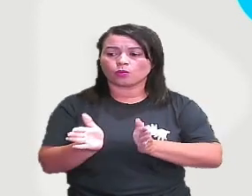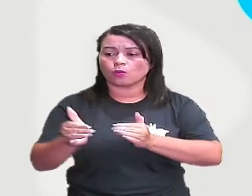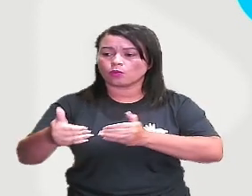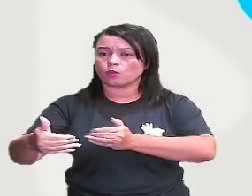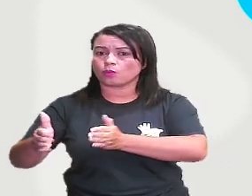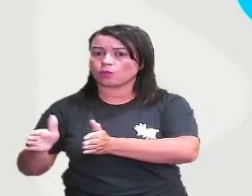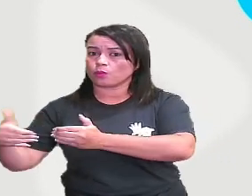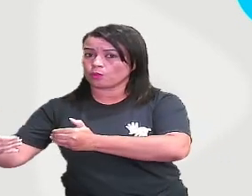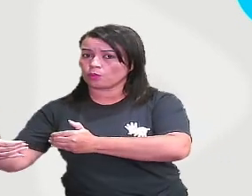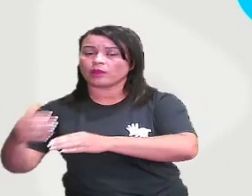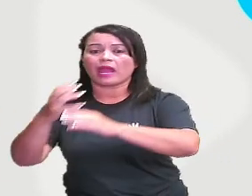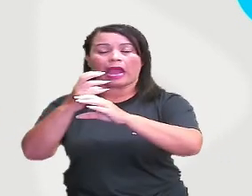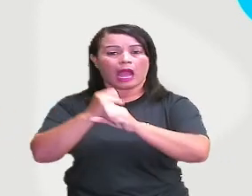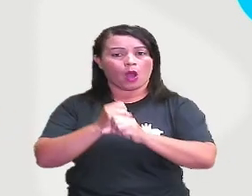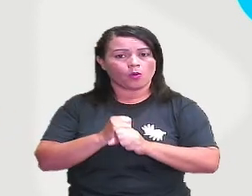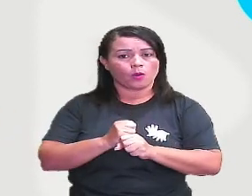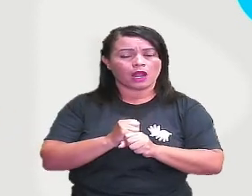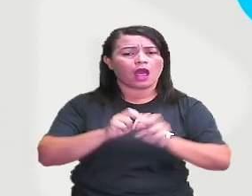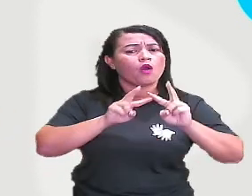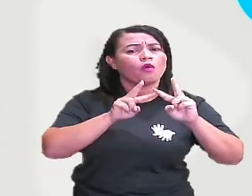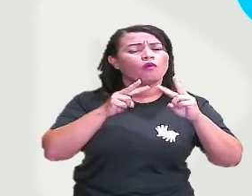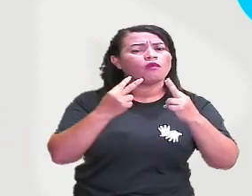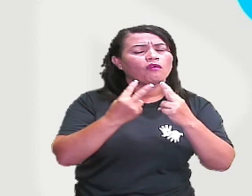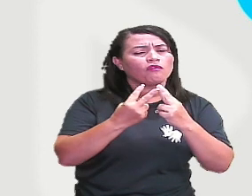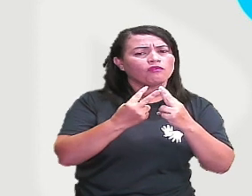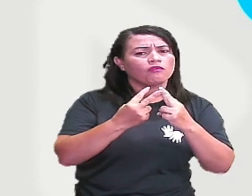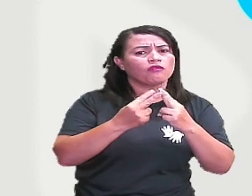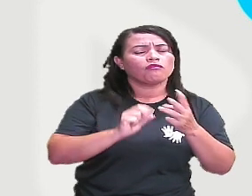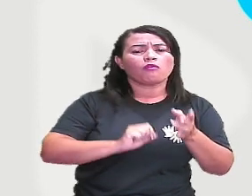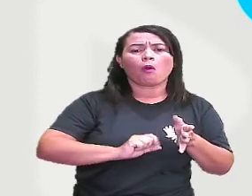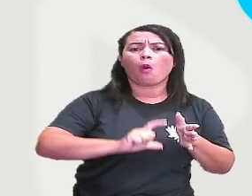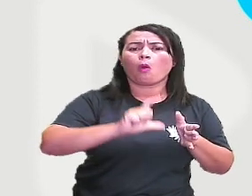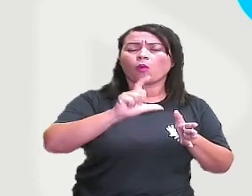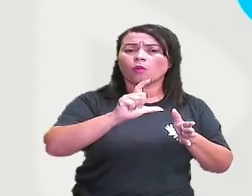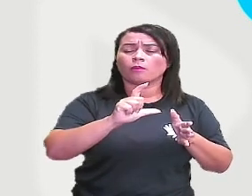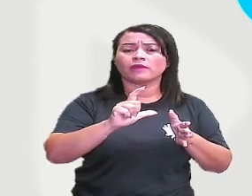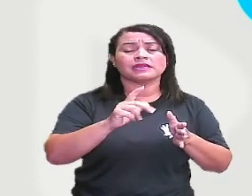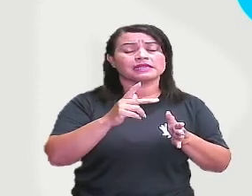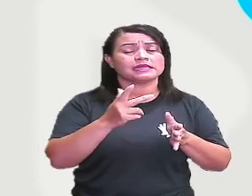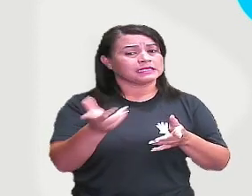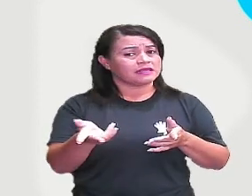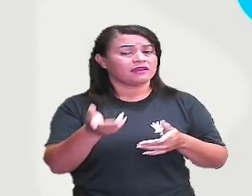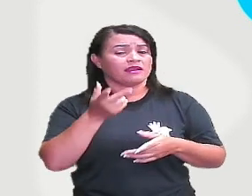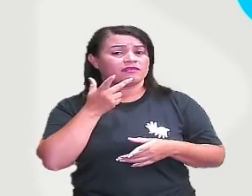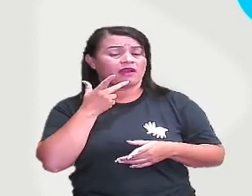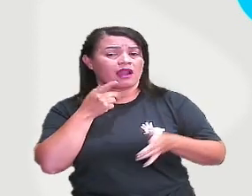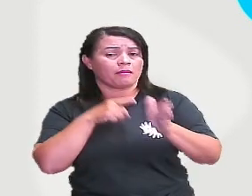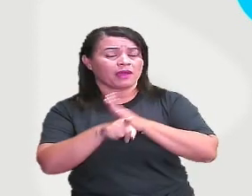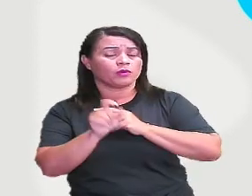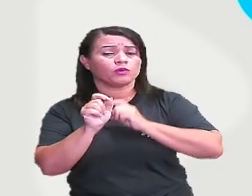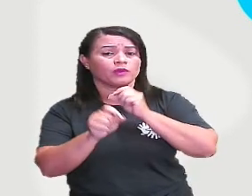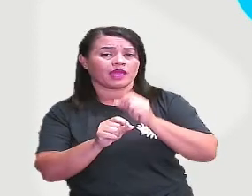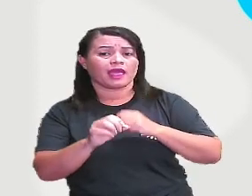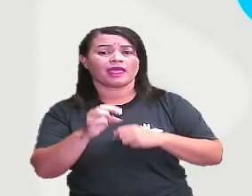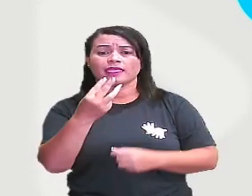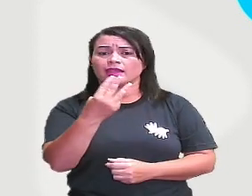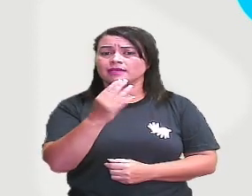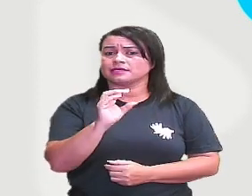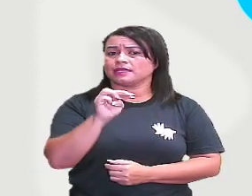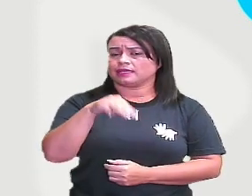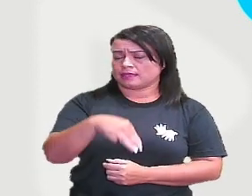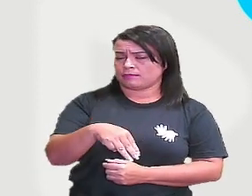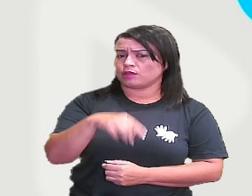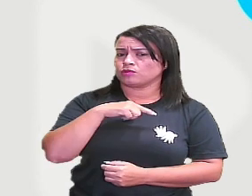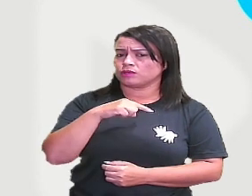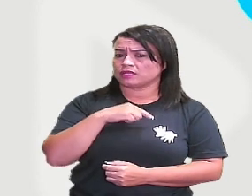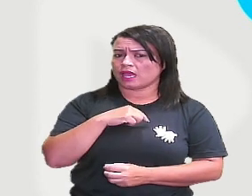calcular o seu volume. Se ele diz que a aresta é de 3 centímetros, então eu tenho comprimento, largura e altura,